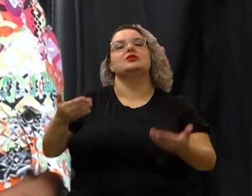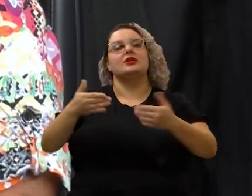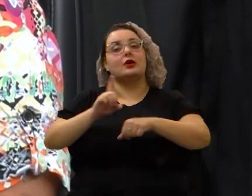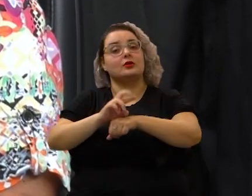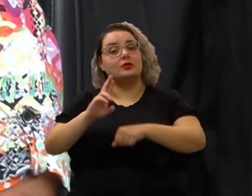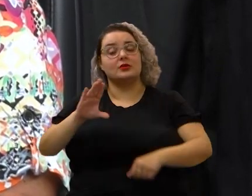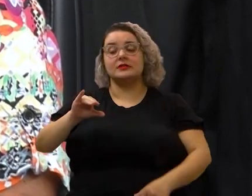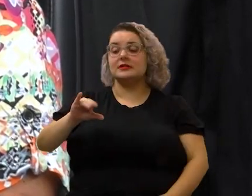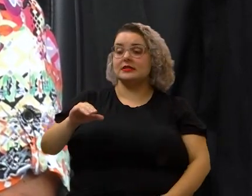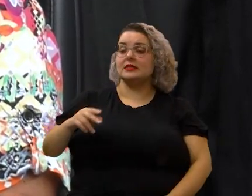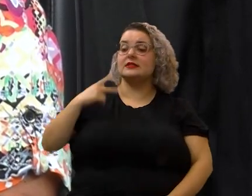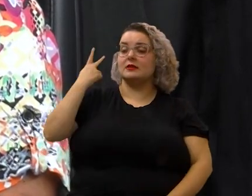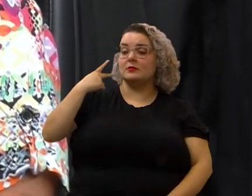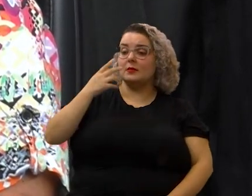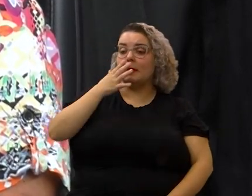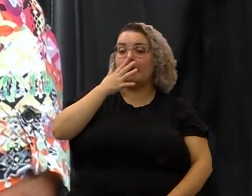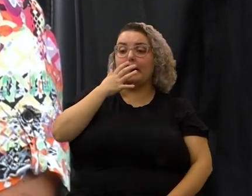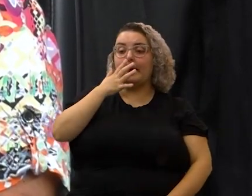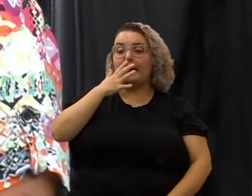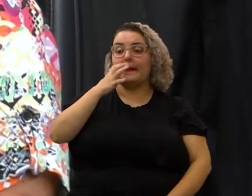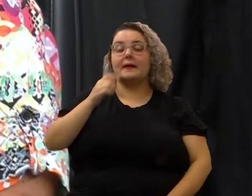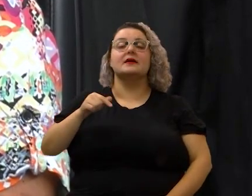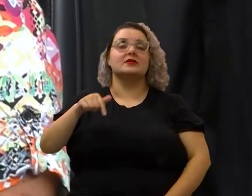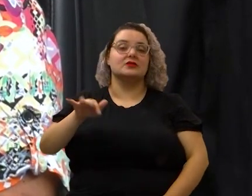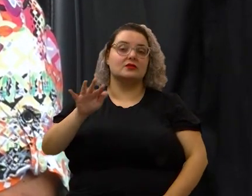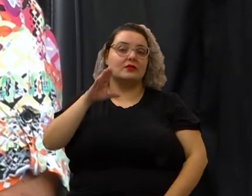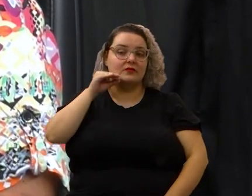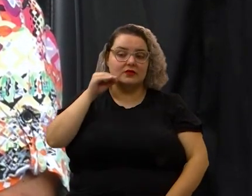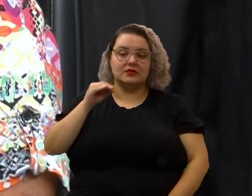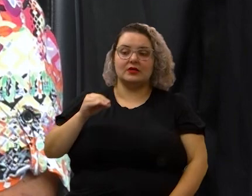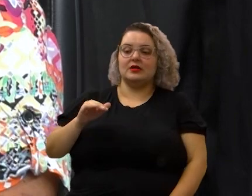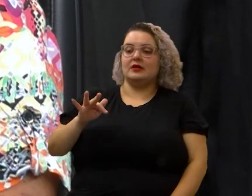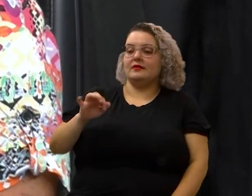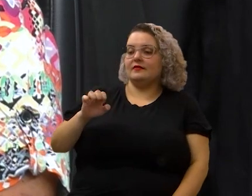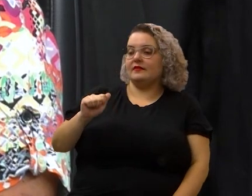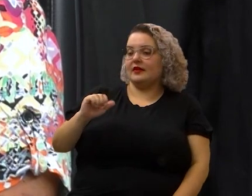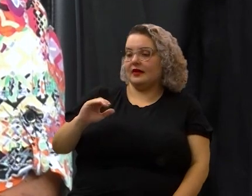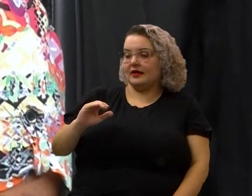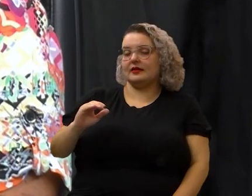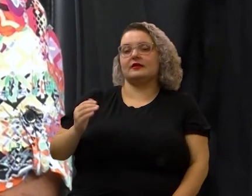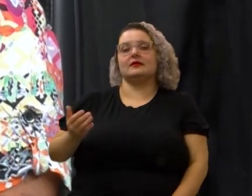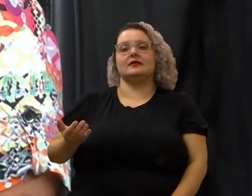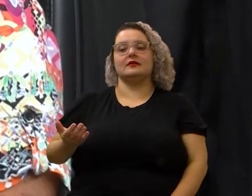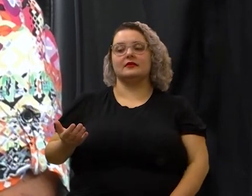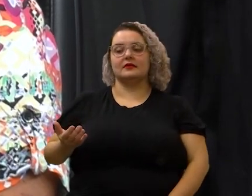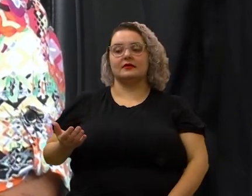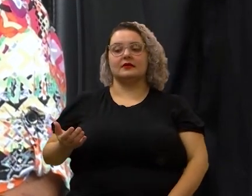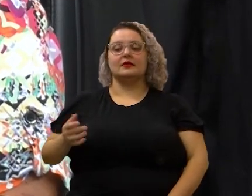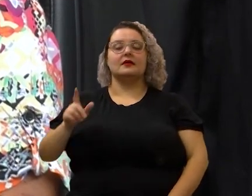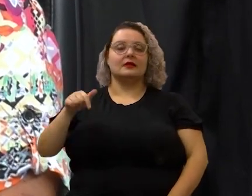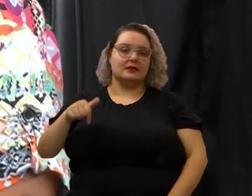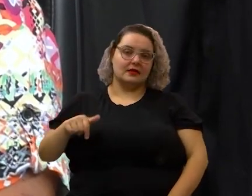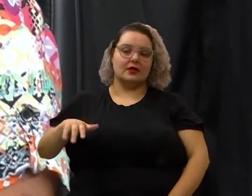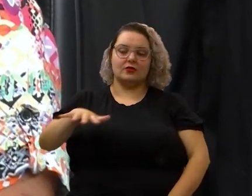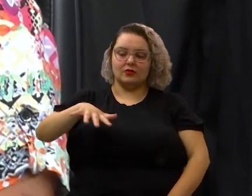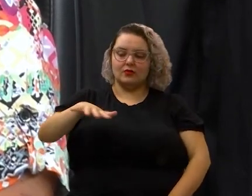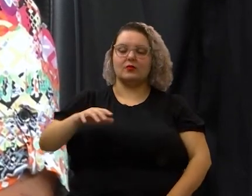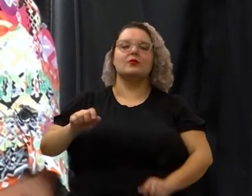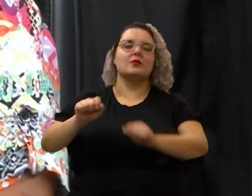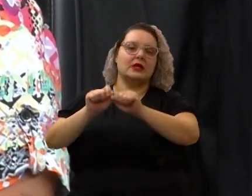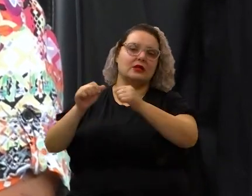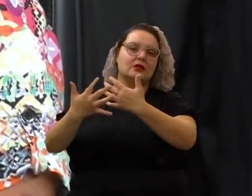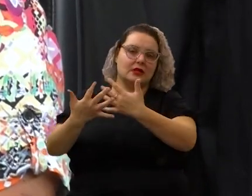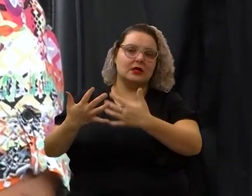ciência política e sou funcionária da FEAGRE, que é a Faculdade de Engenharia Agrícola. Ah, E aí, sim. quando eu virei funcionária, participei do